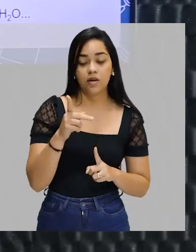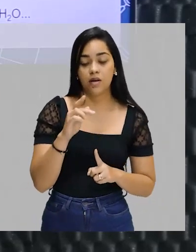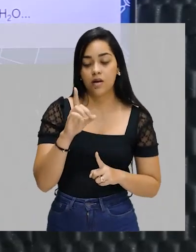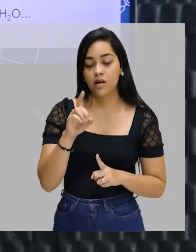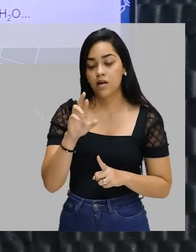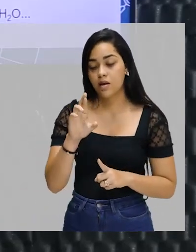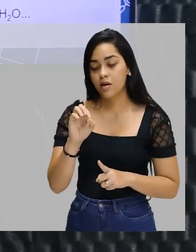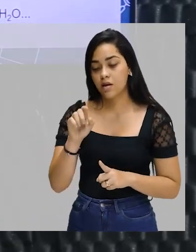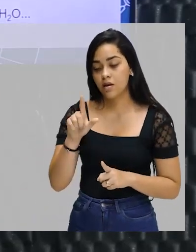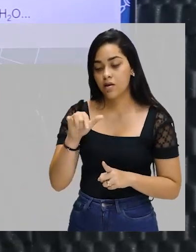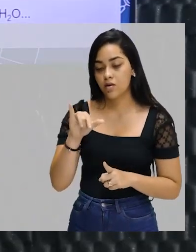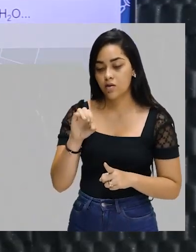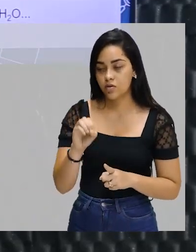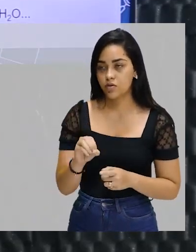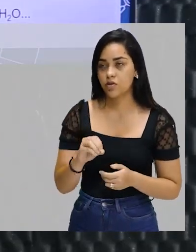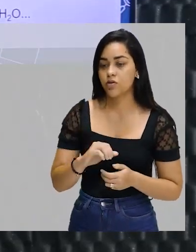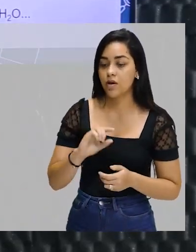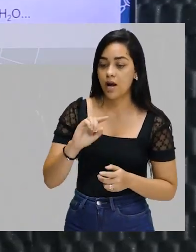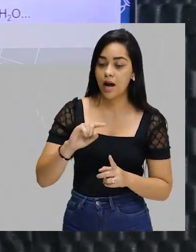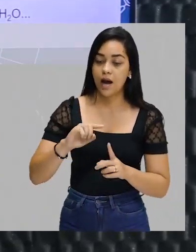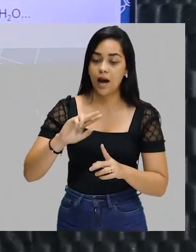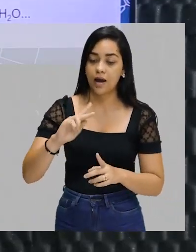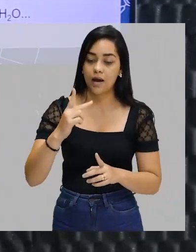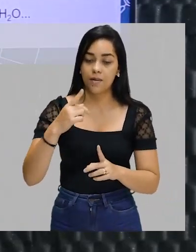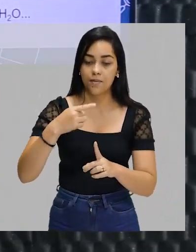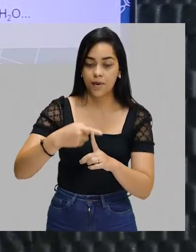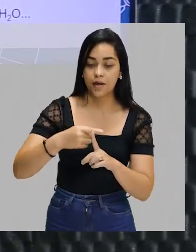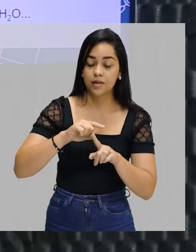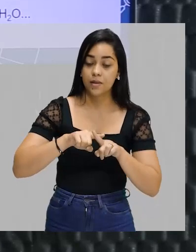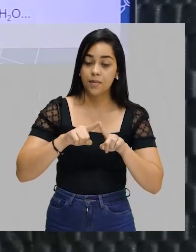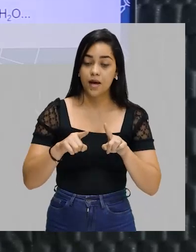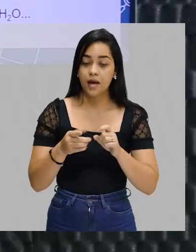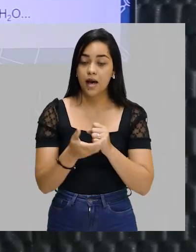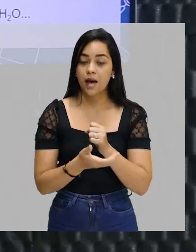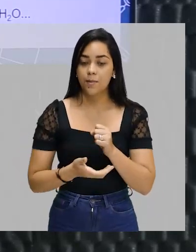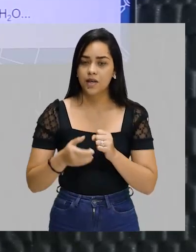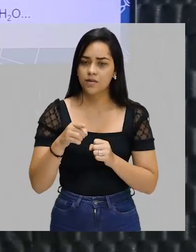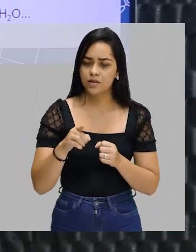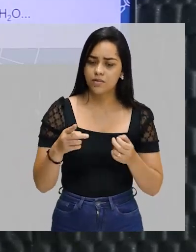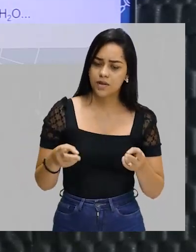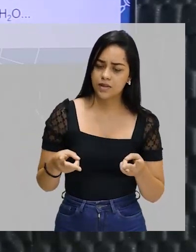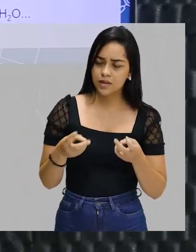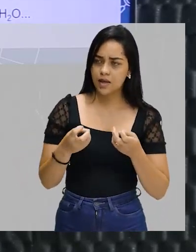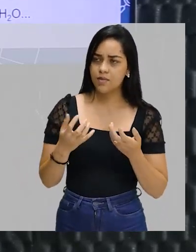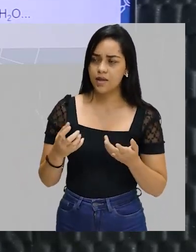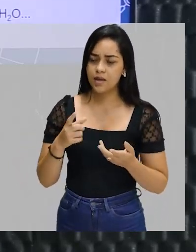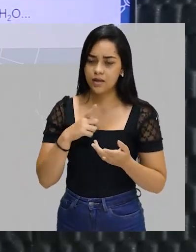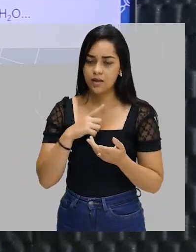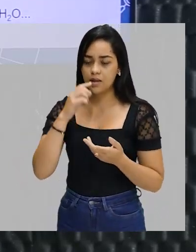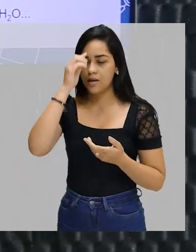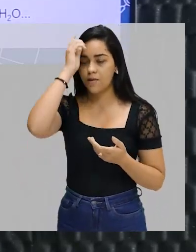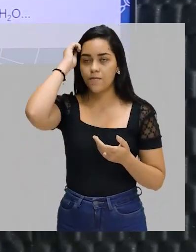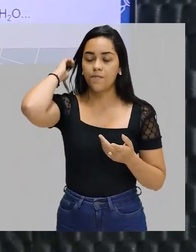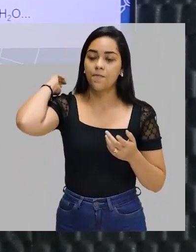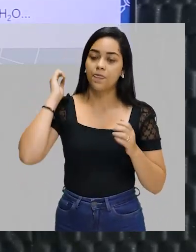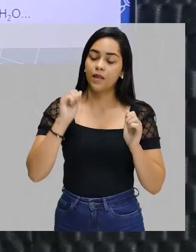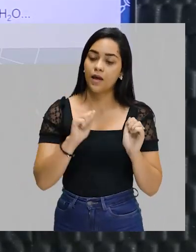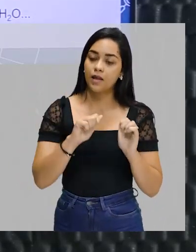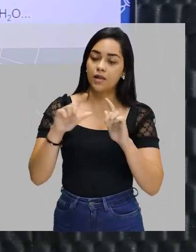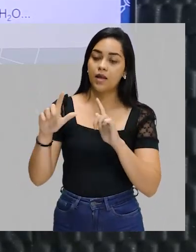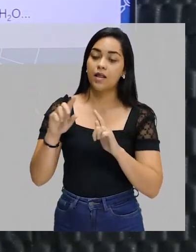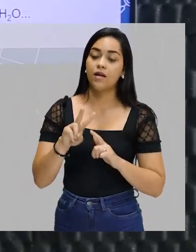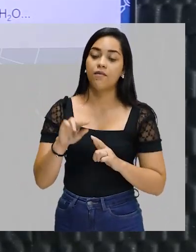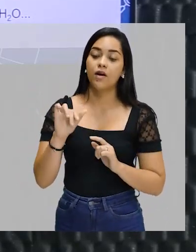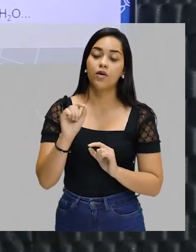hidrogênio, o H+. Agora, as bases, você observando aqui a tela, você vai